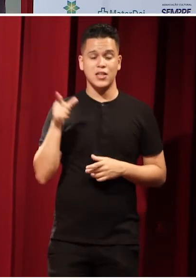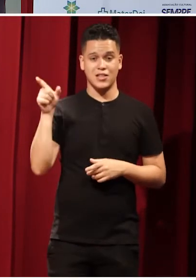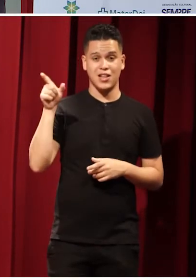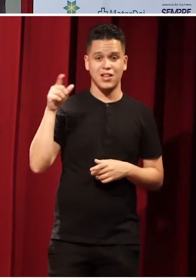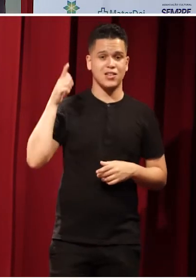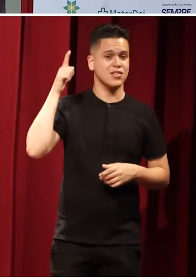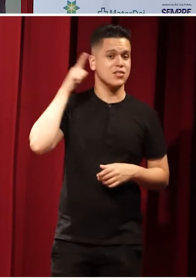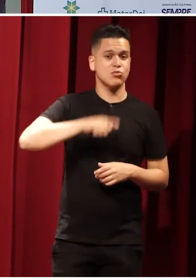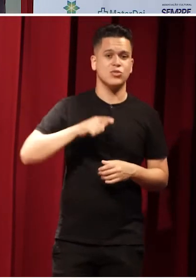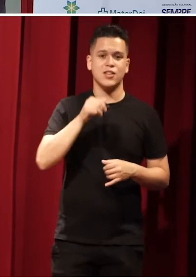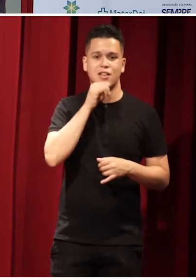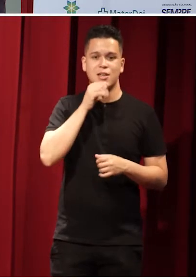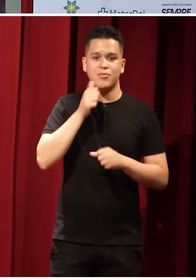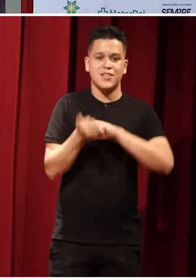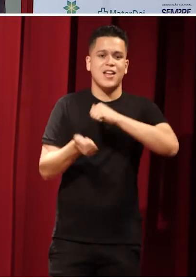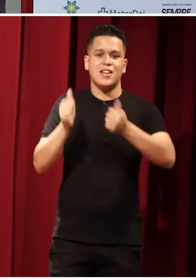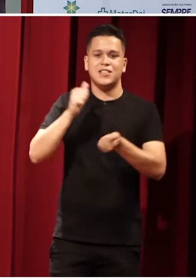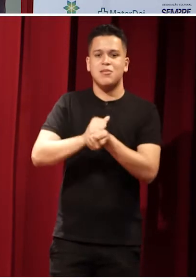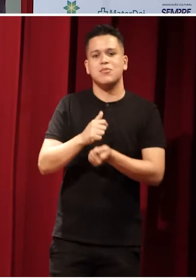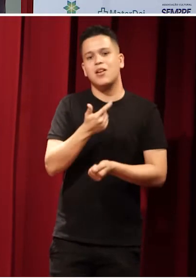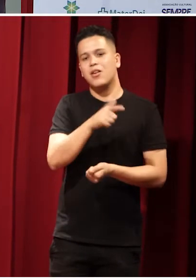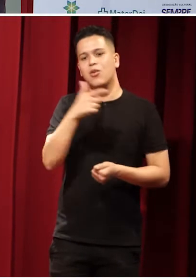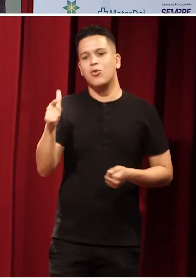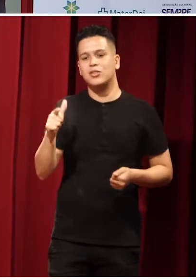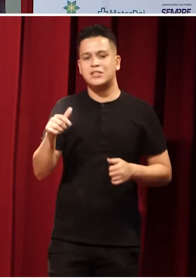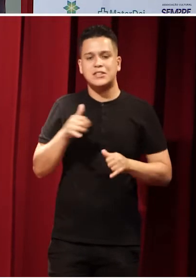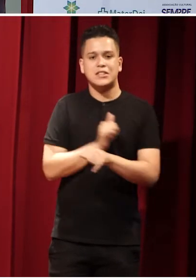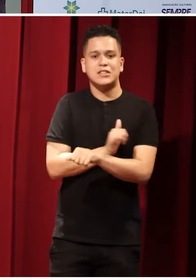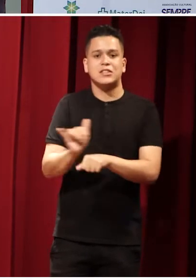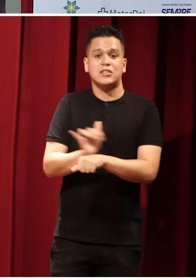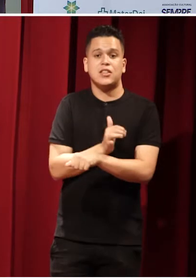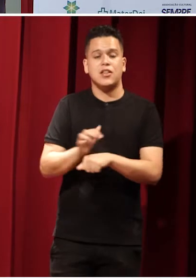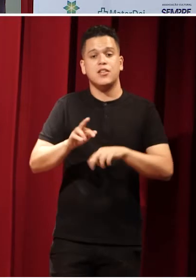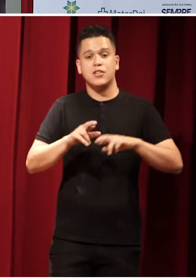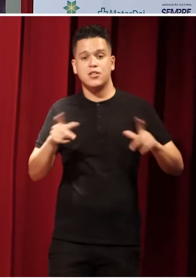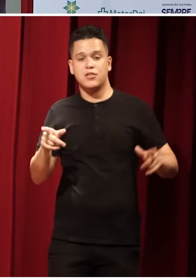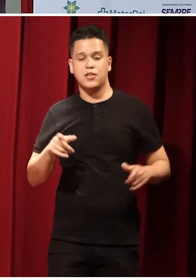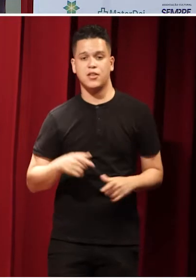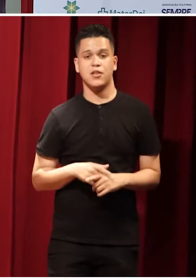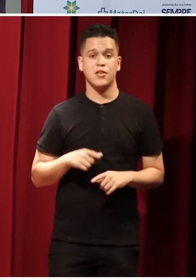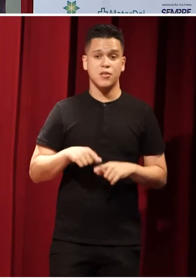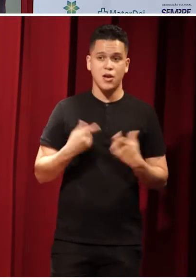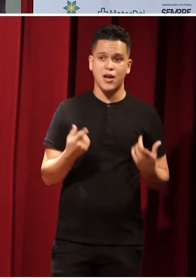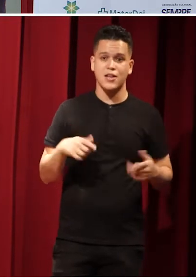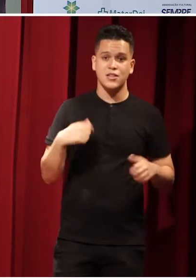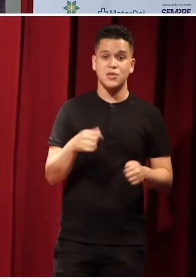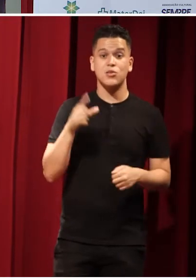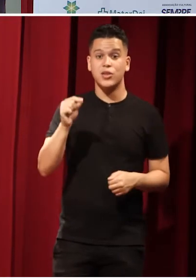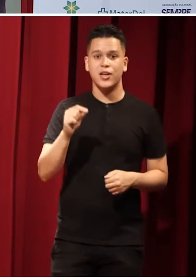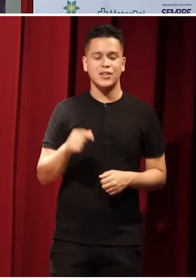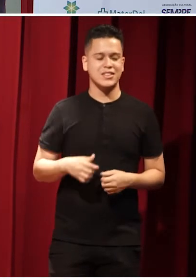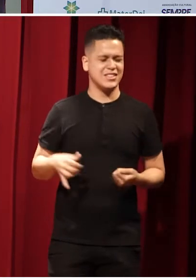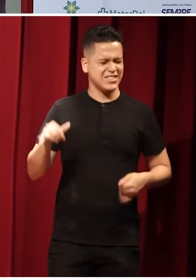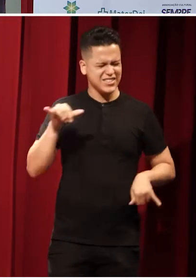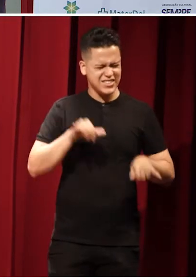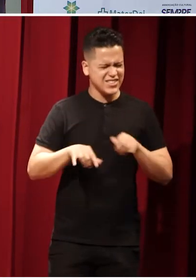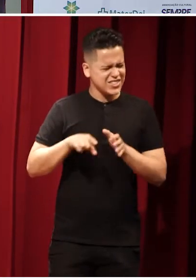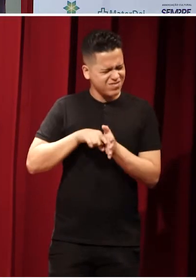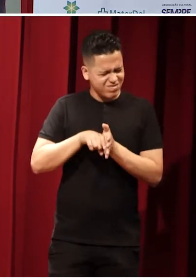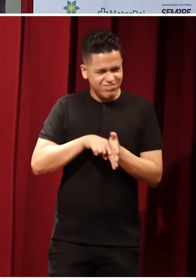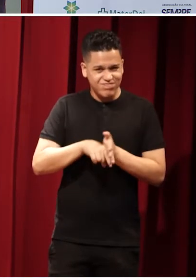mudar os padrões alimentares, etc. Isso exige o quê? Muita ciência e